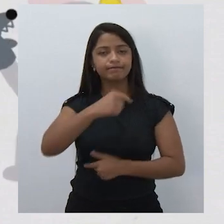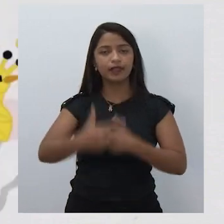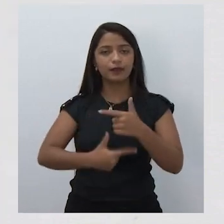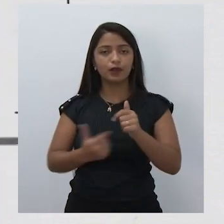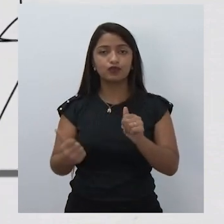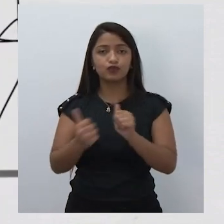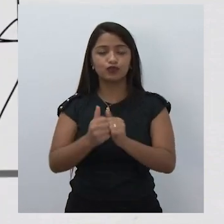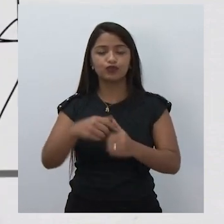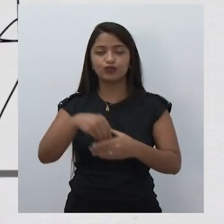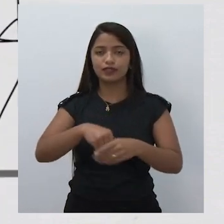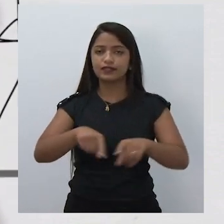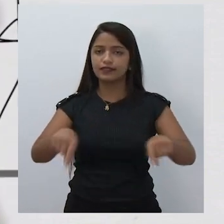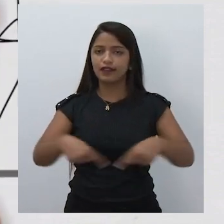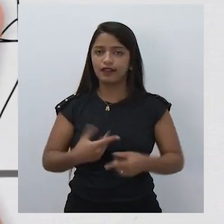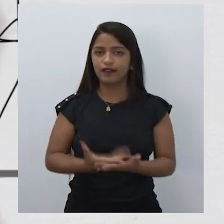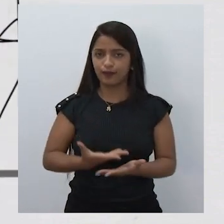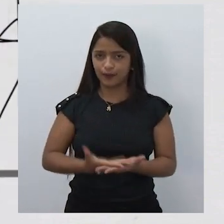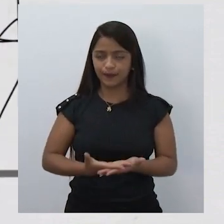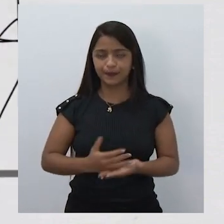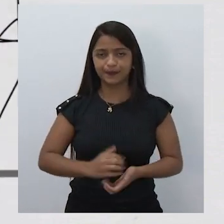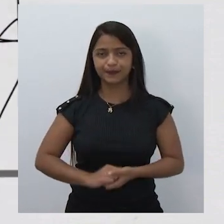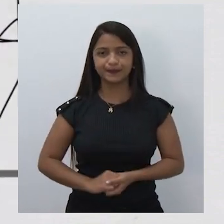aula.